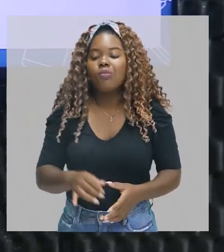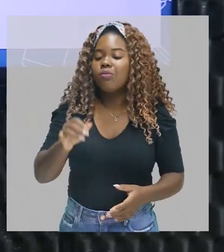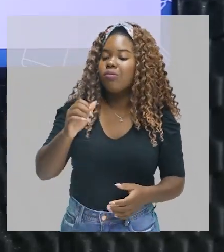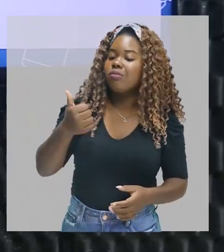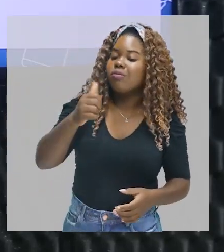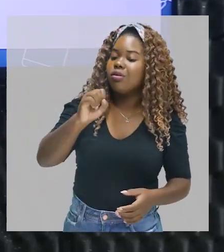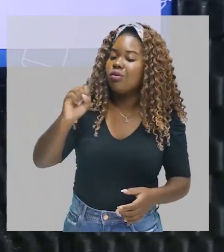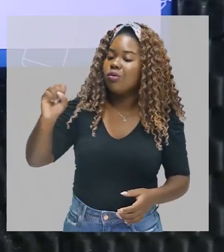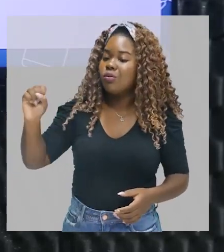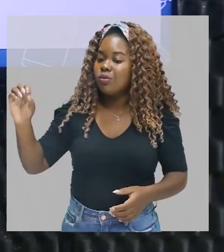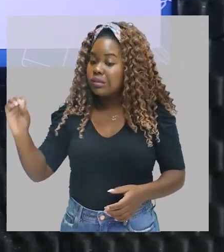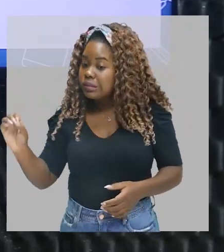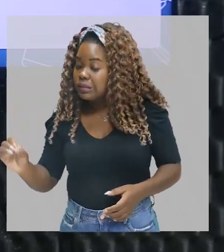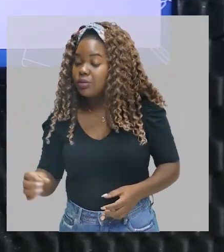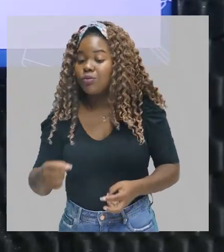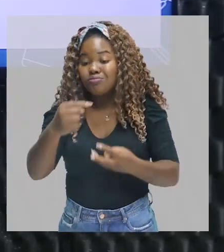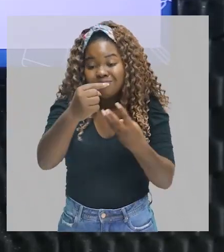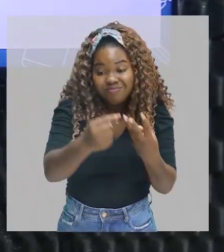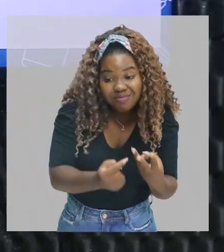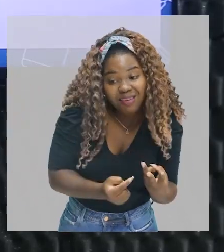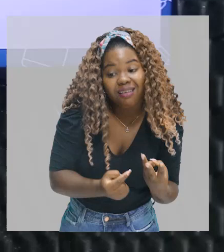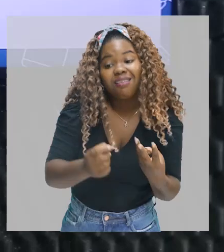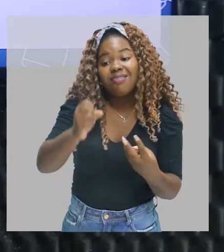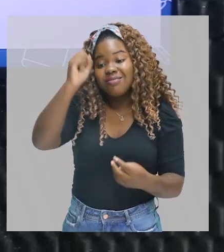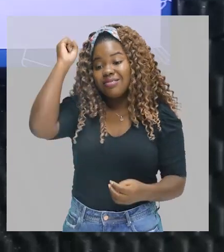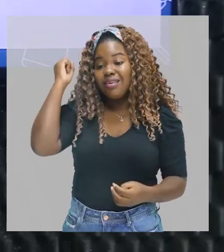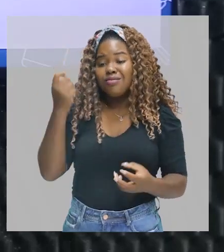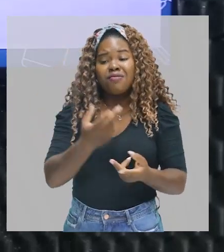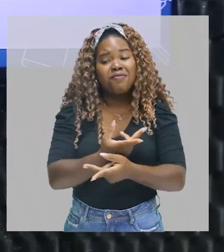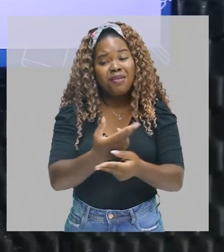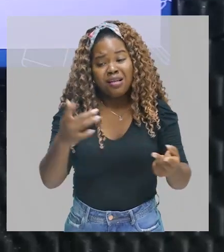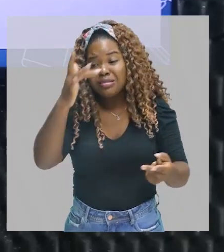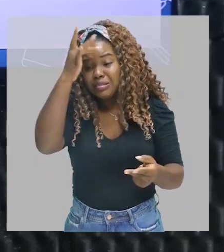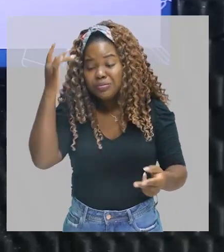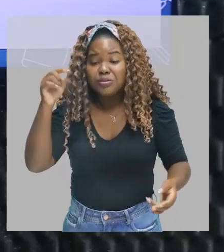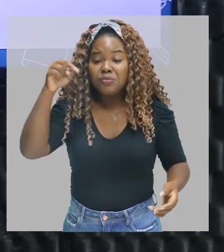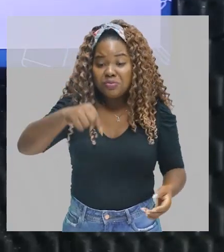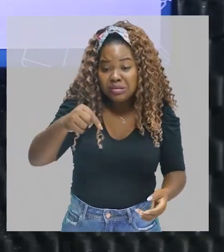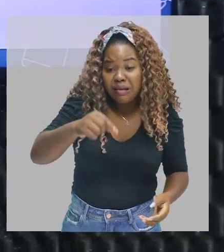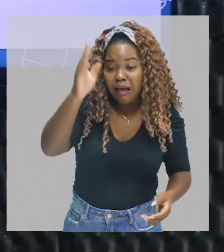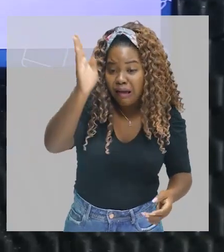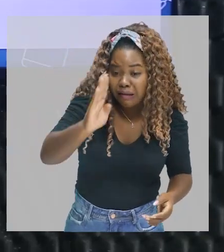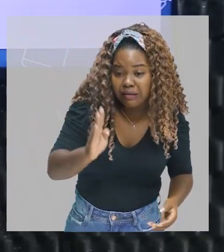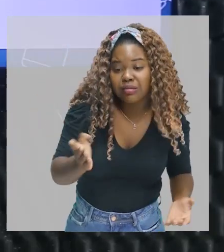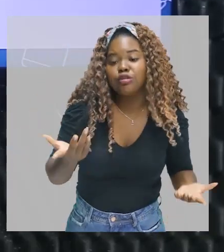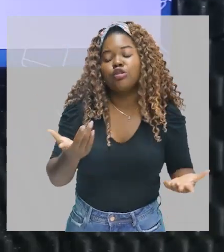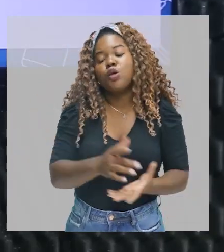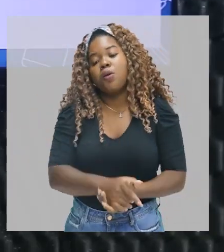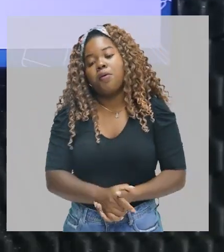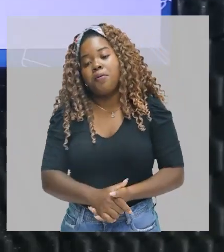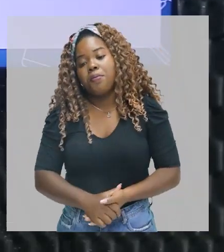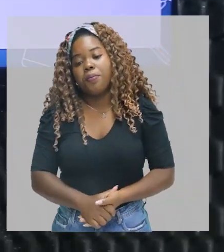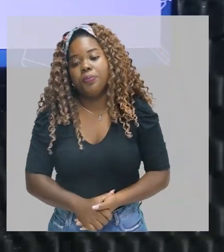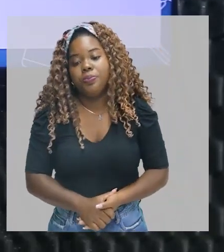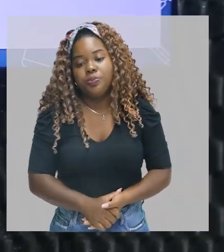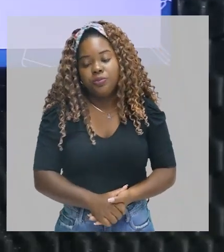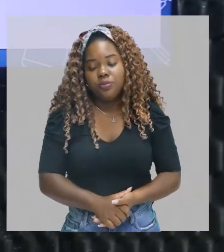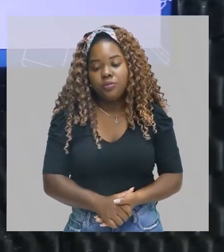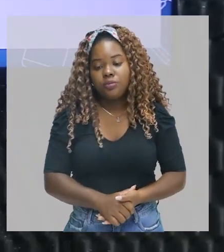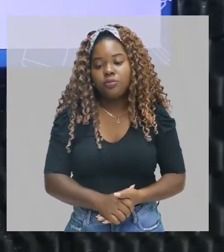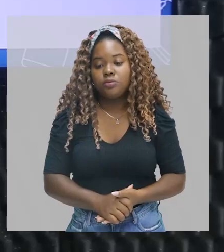nós já temos 3 séculos. Então, a gente já tem muita gente habitando aqui no Brasil. Claro, ainda